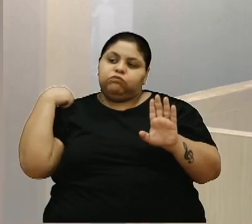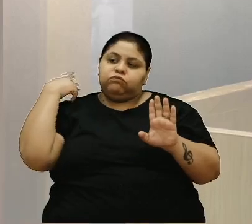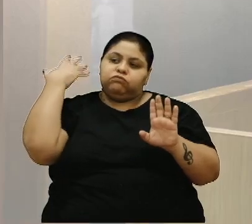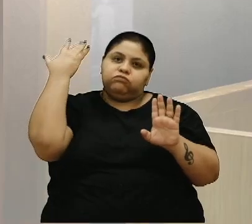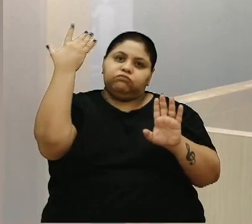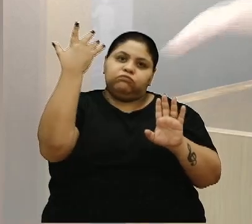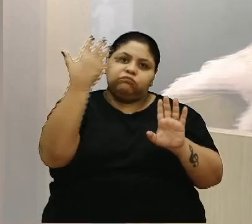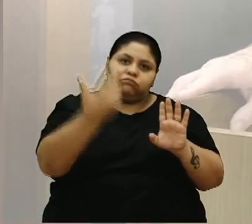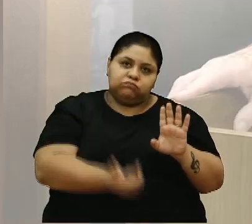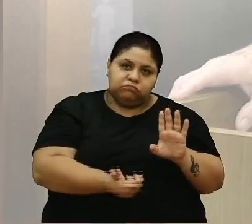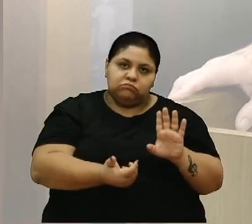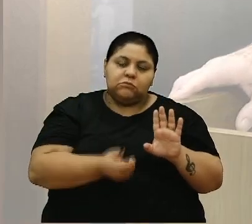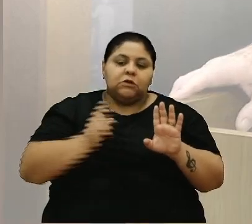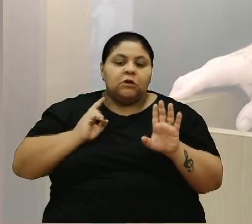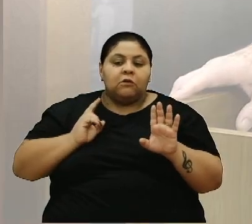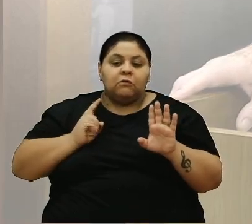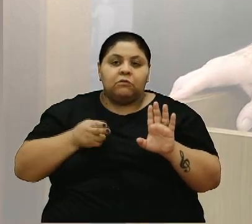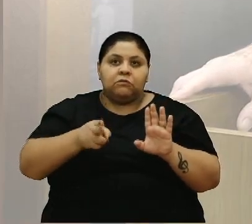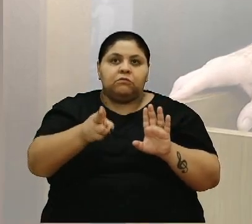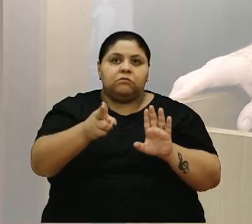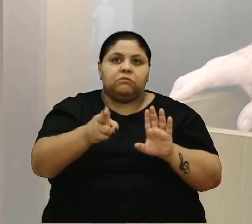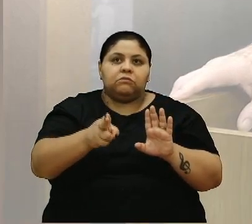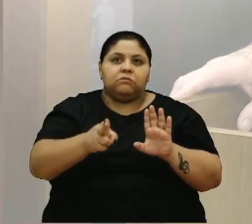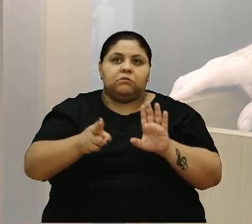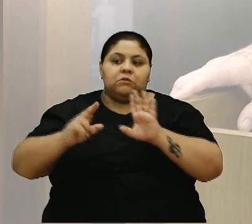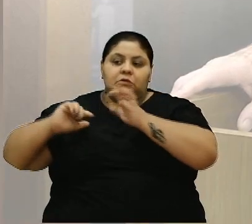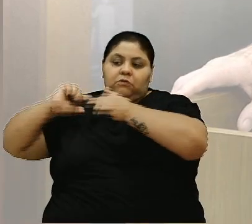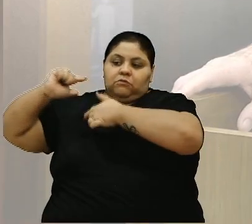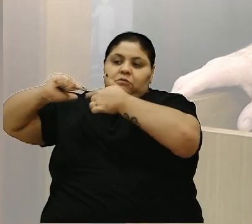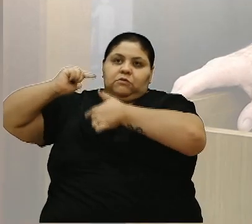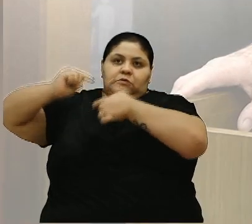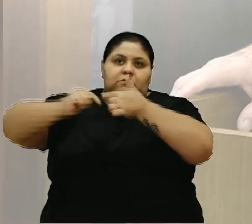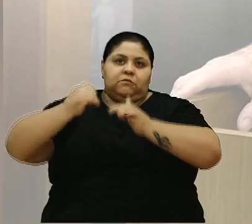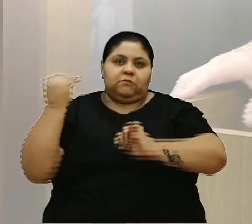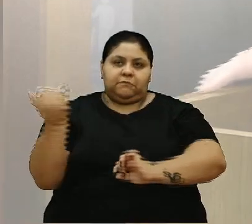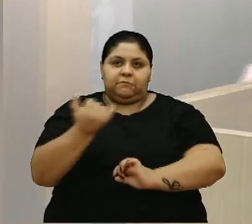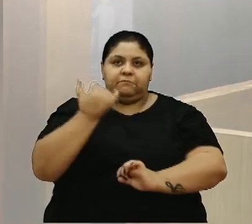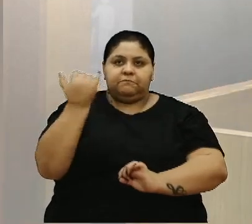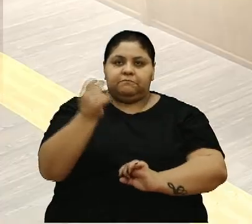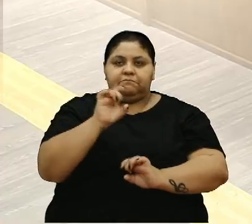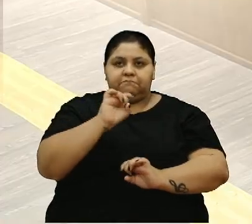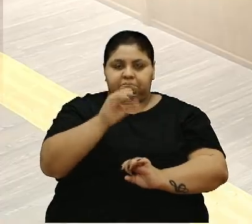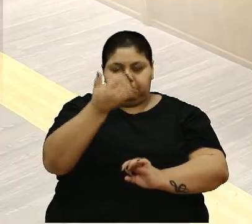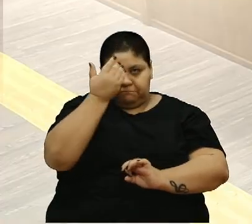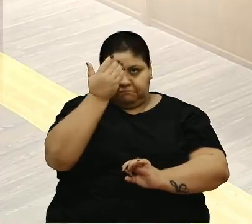dando sequência ao tradicionalismo, que é muito importante. Era isso, meu muito obrigado.